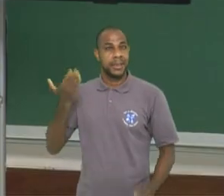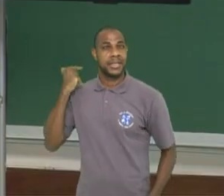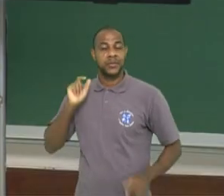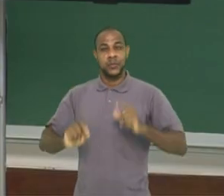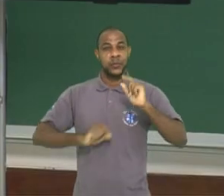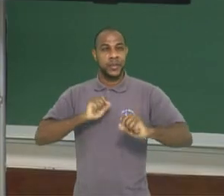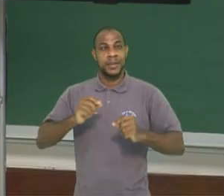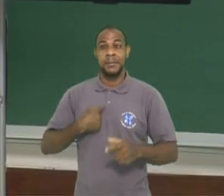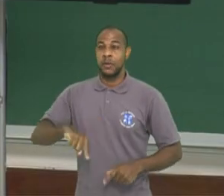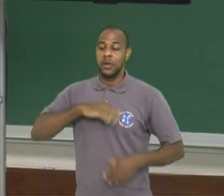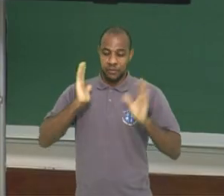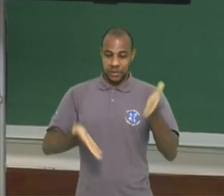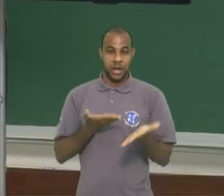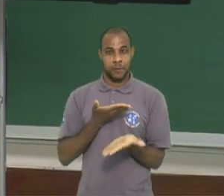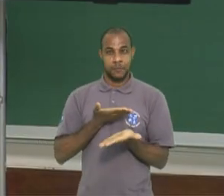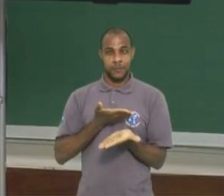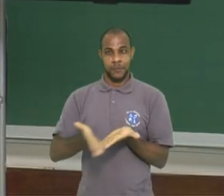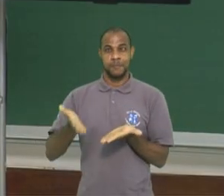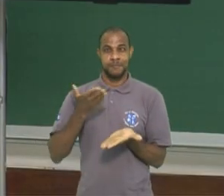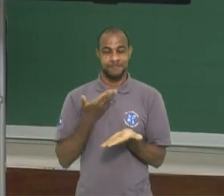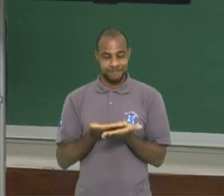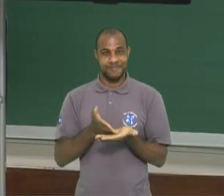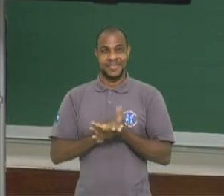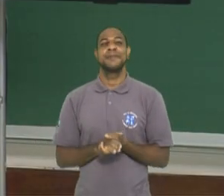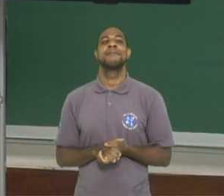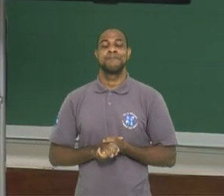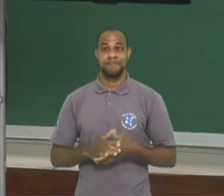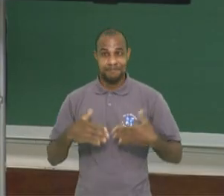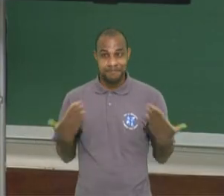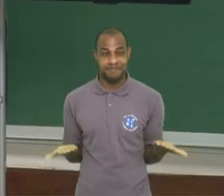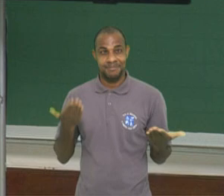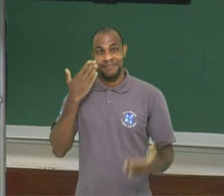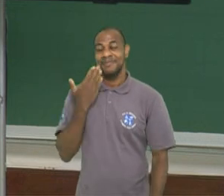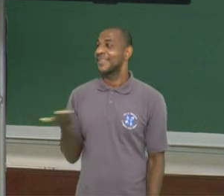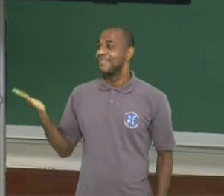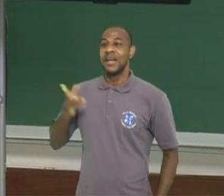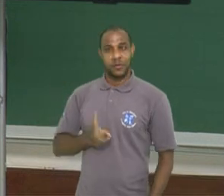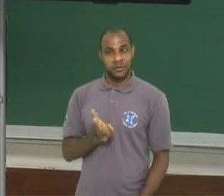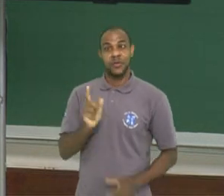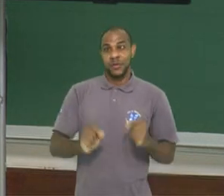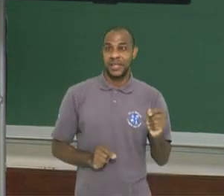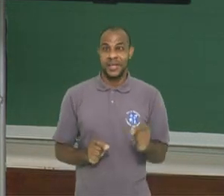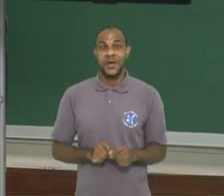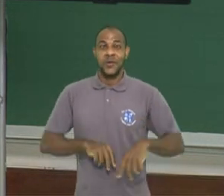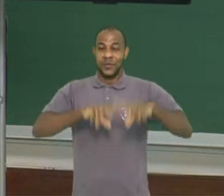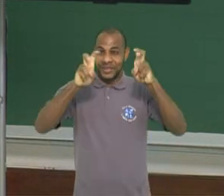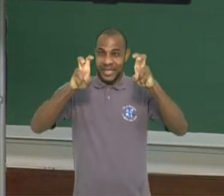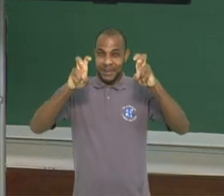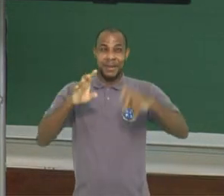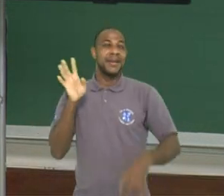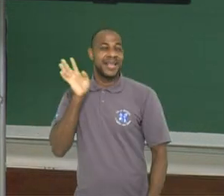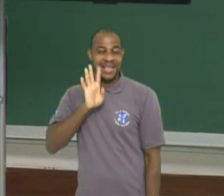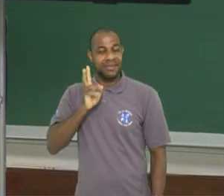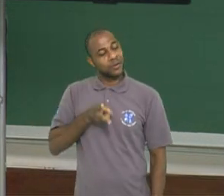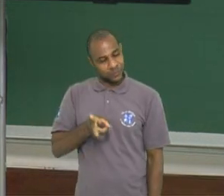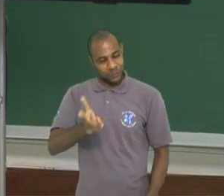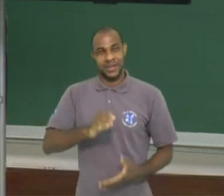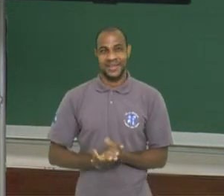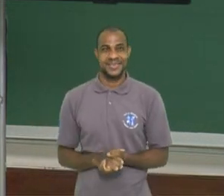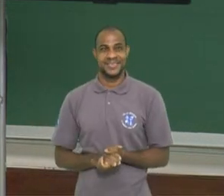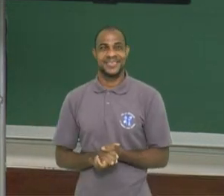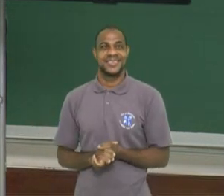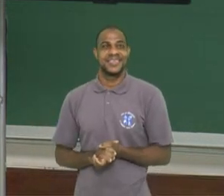para a gente já começar as aula hoje com um tudo né que é só e a gente vai continuar no assunto muito legal e muito